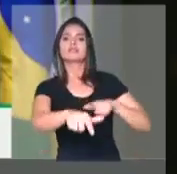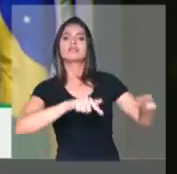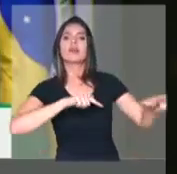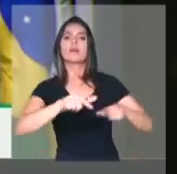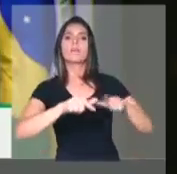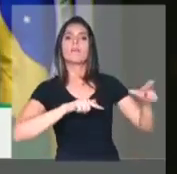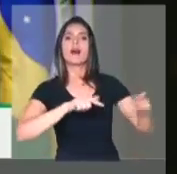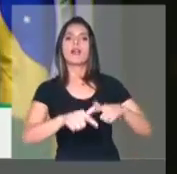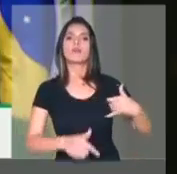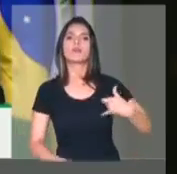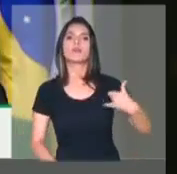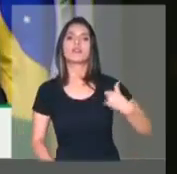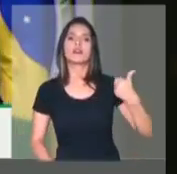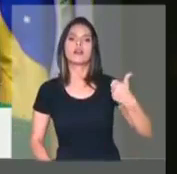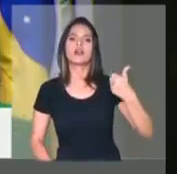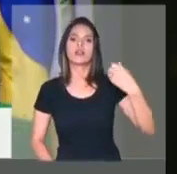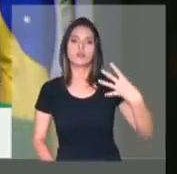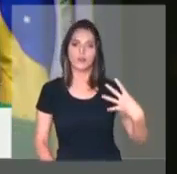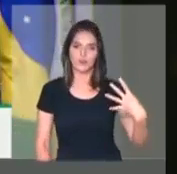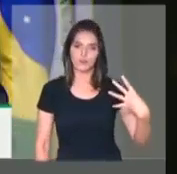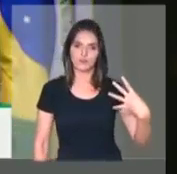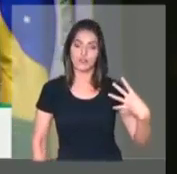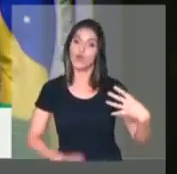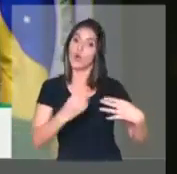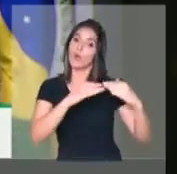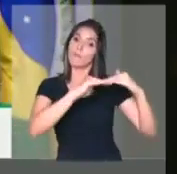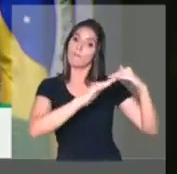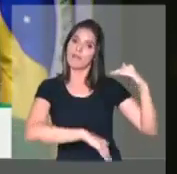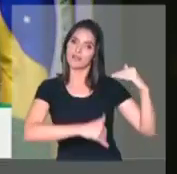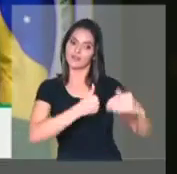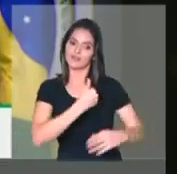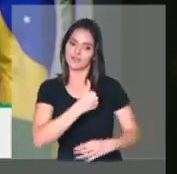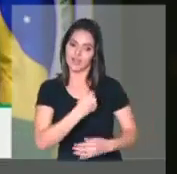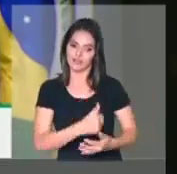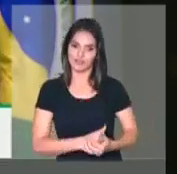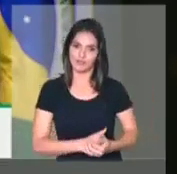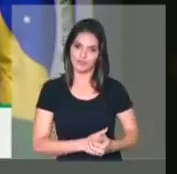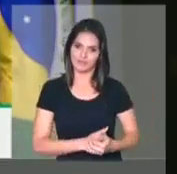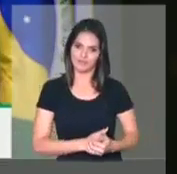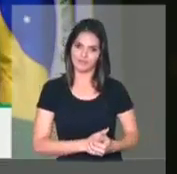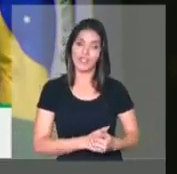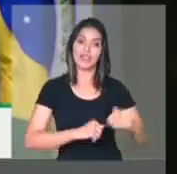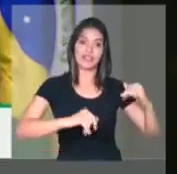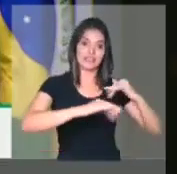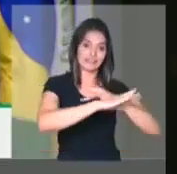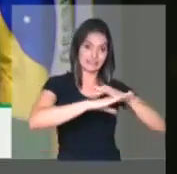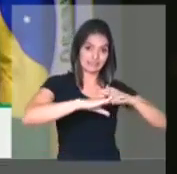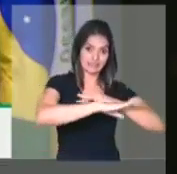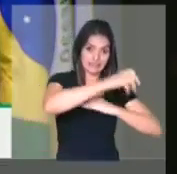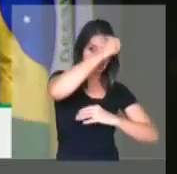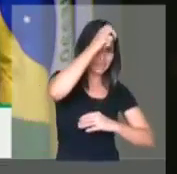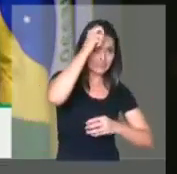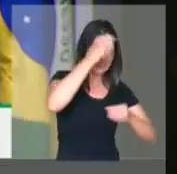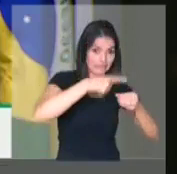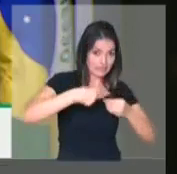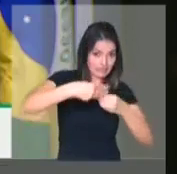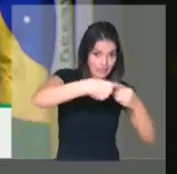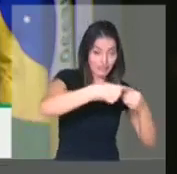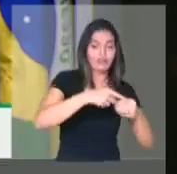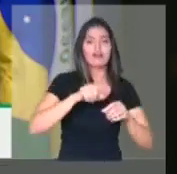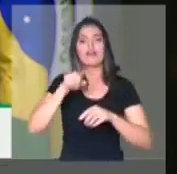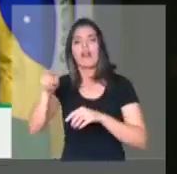trabalho com 14 anos ou menos. No campo, esses